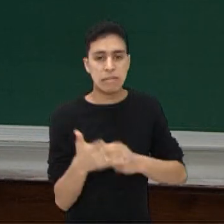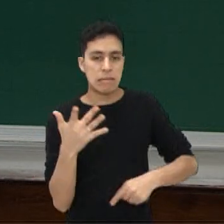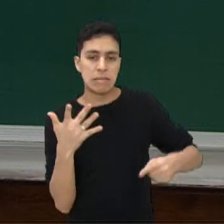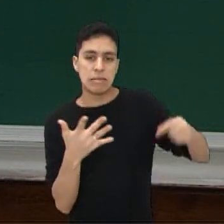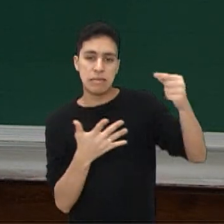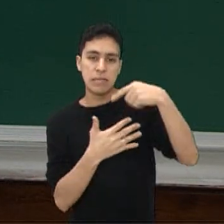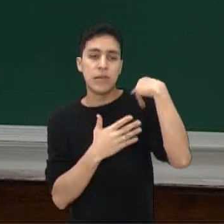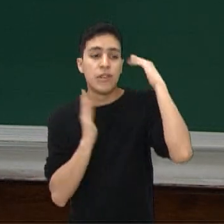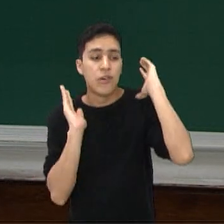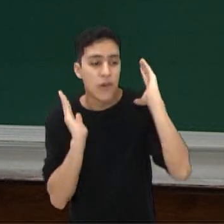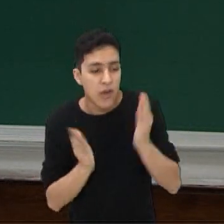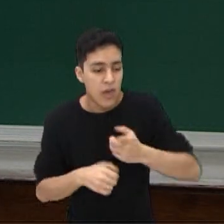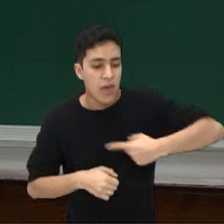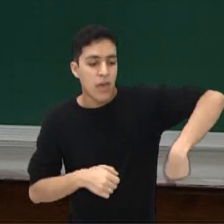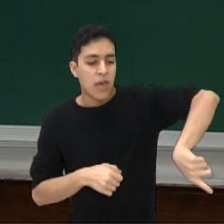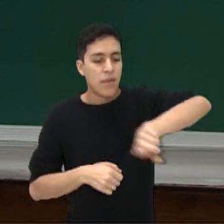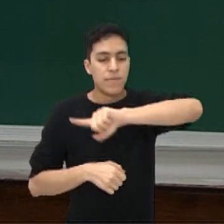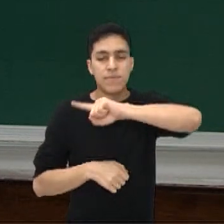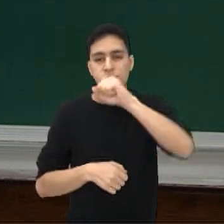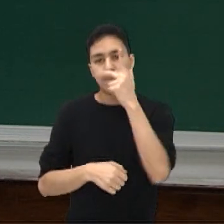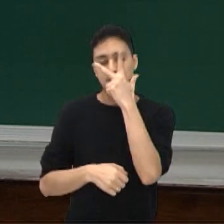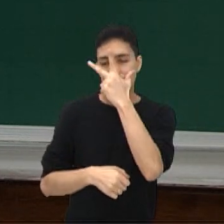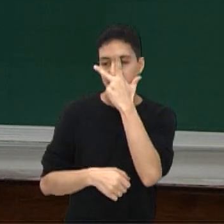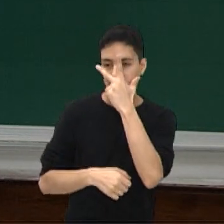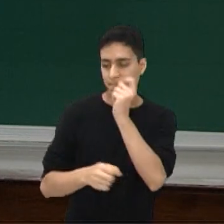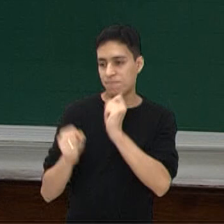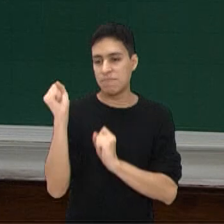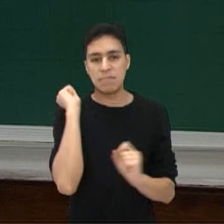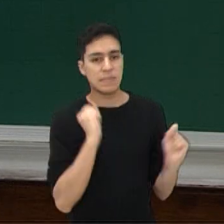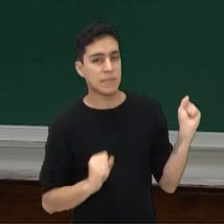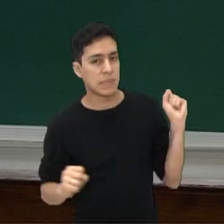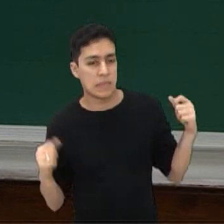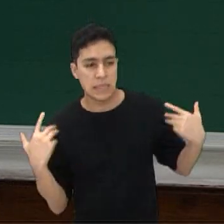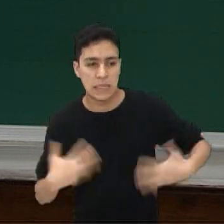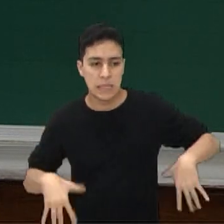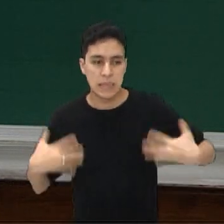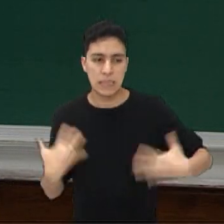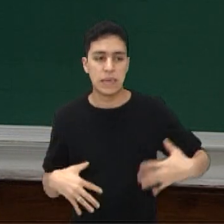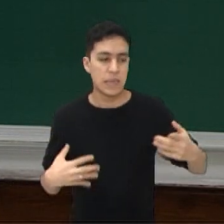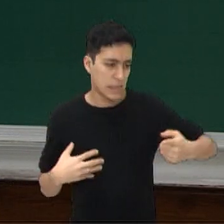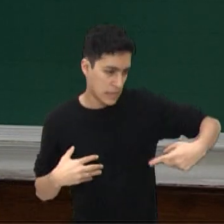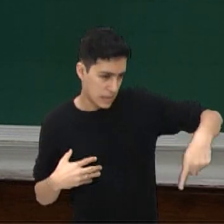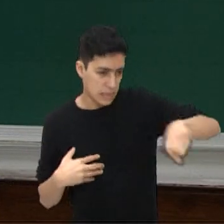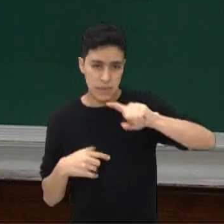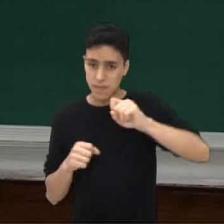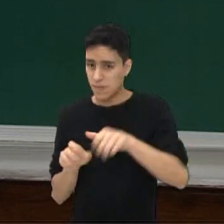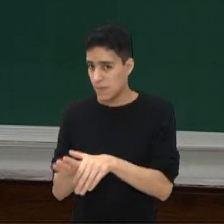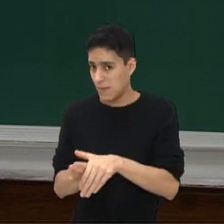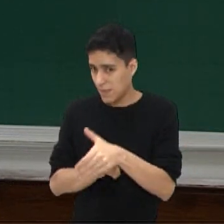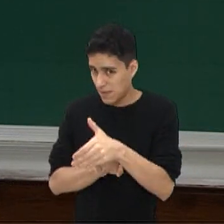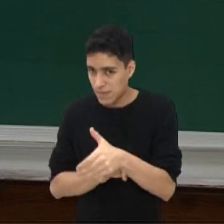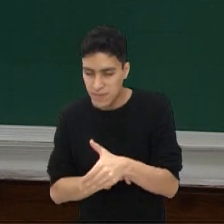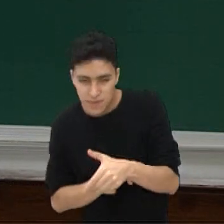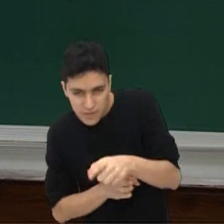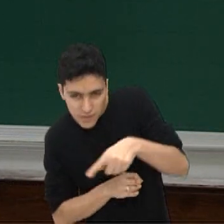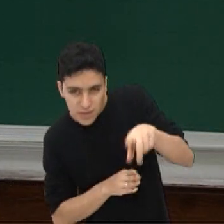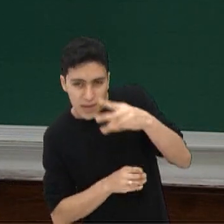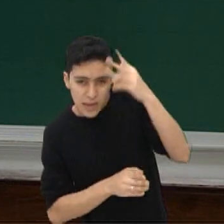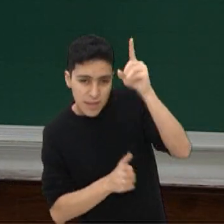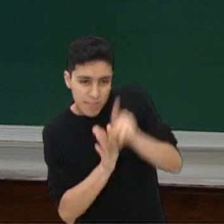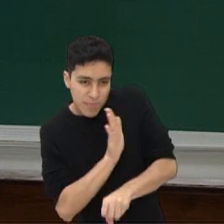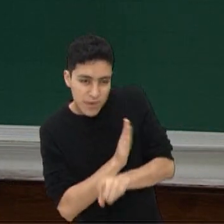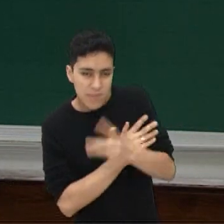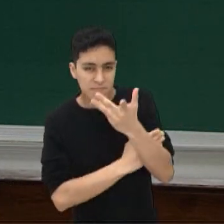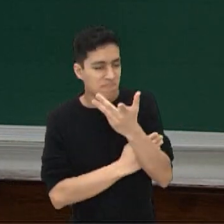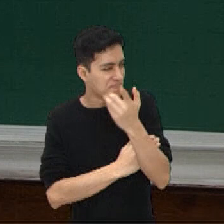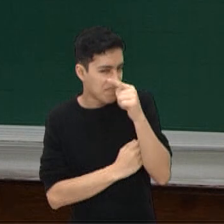assim. Eles já estão muito, muito, né, ansiosos, quem sabe, e eles podem te aconselhar. Faça três perguntas. Você é